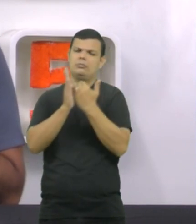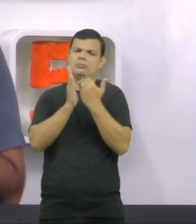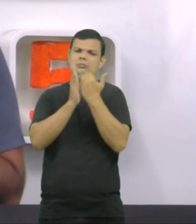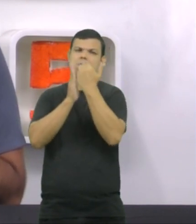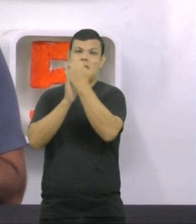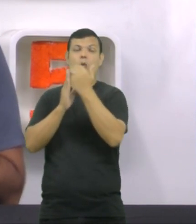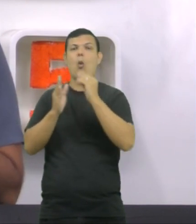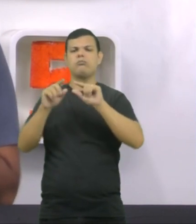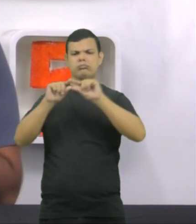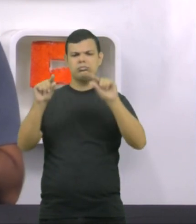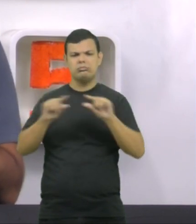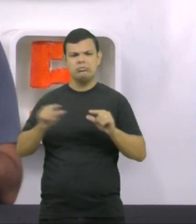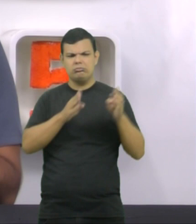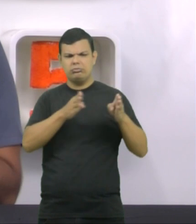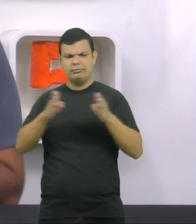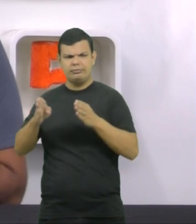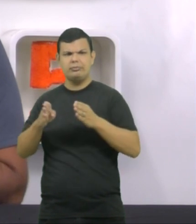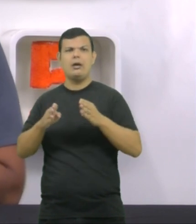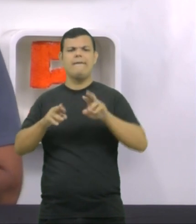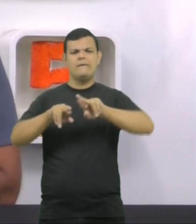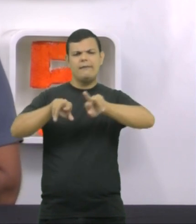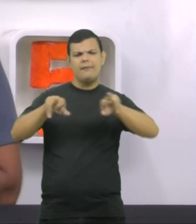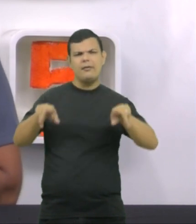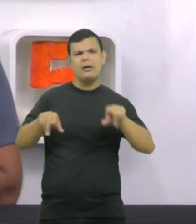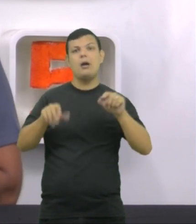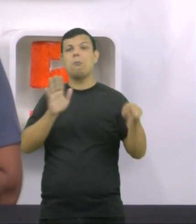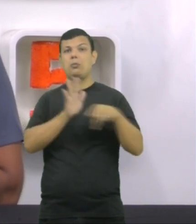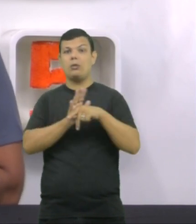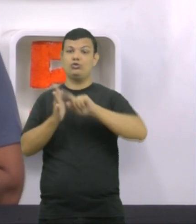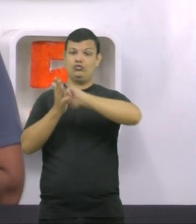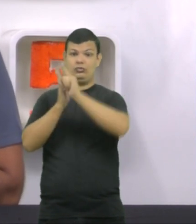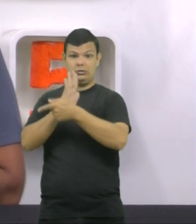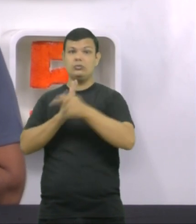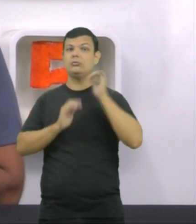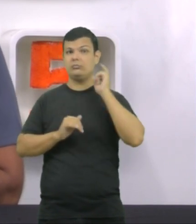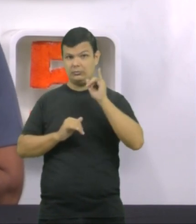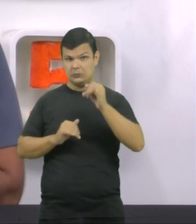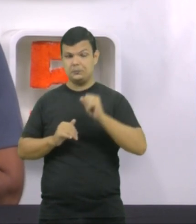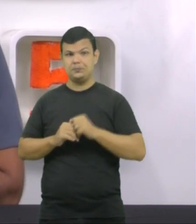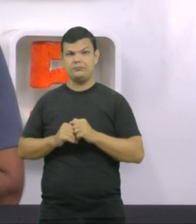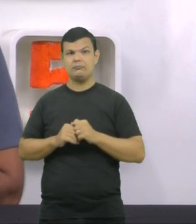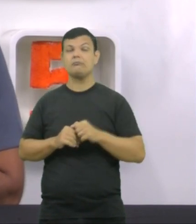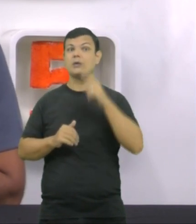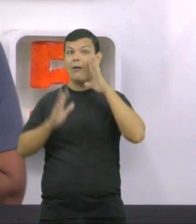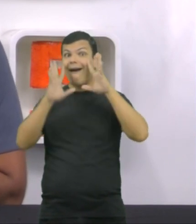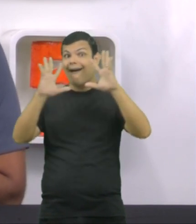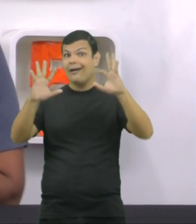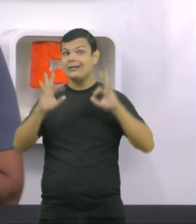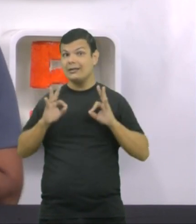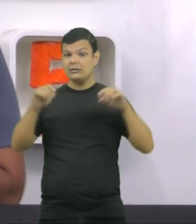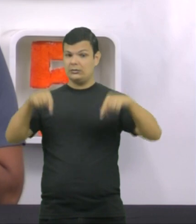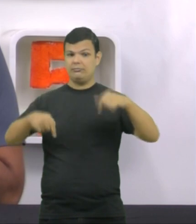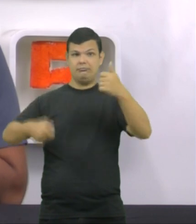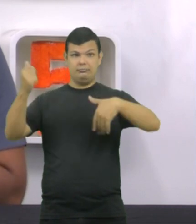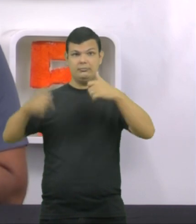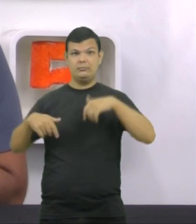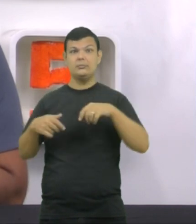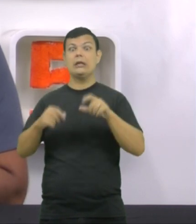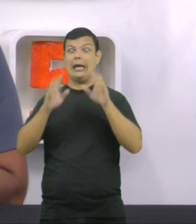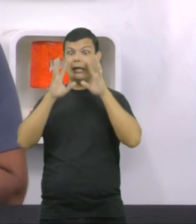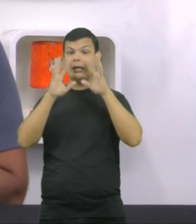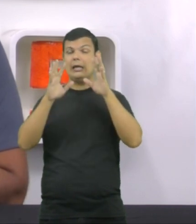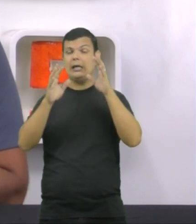sobre a estrutura e os elementos que compõem uma narrativa textual. Tá bom? Então faz o seguinte, ó, fica ligado aqui na telinha comigo e preste bastante